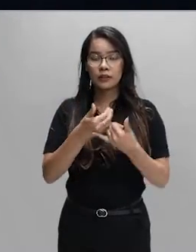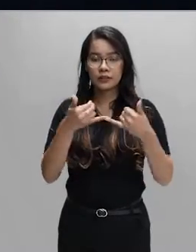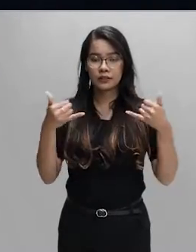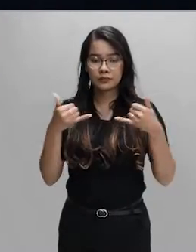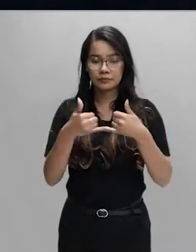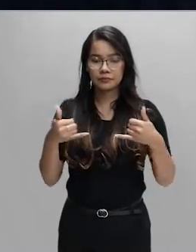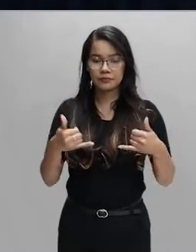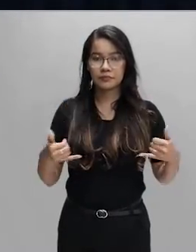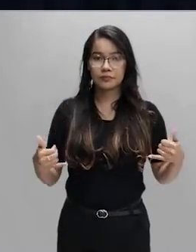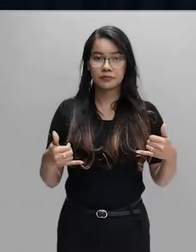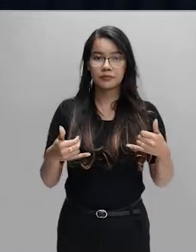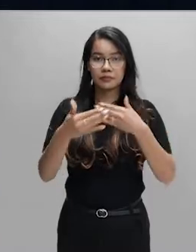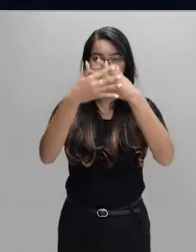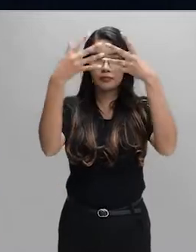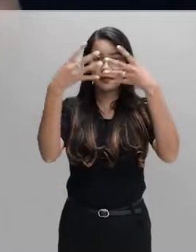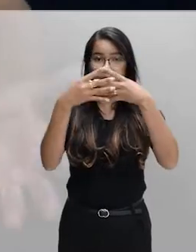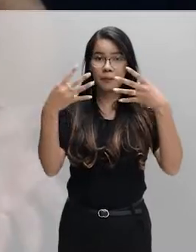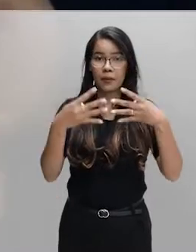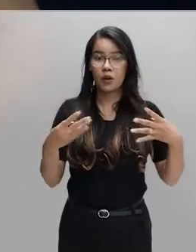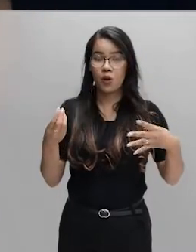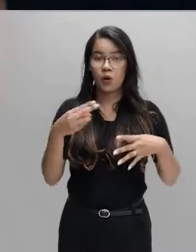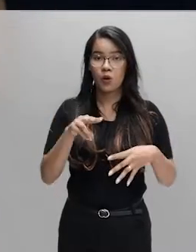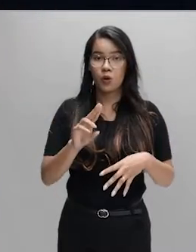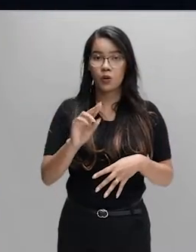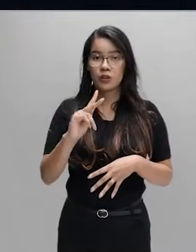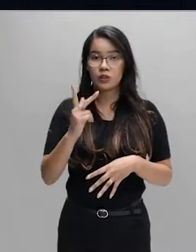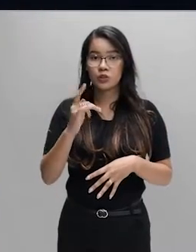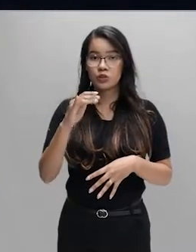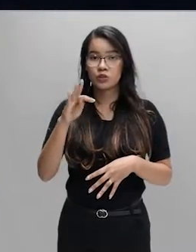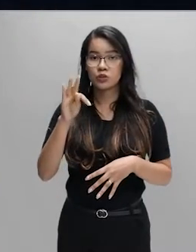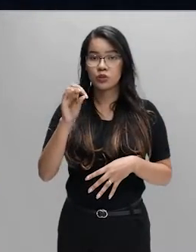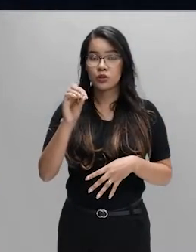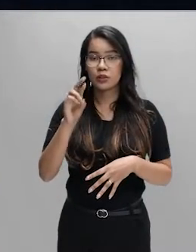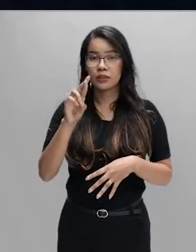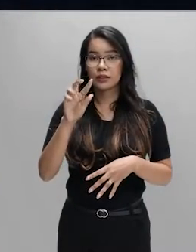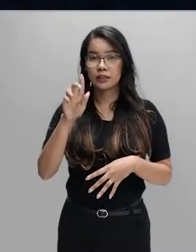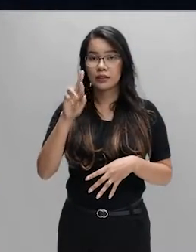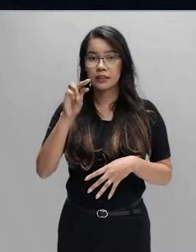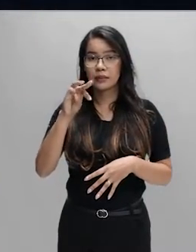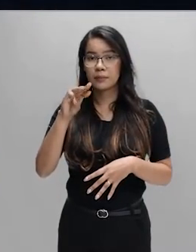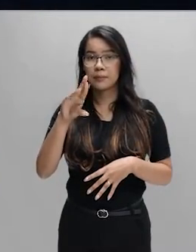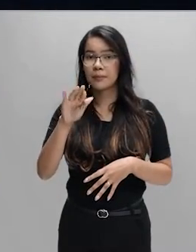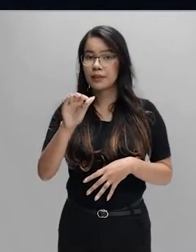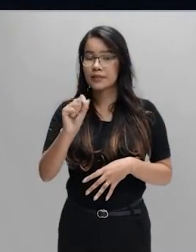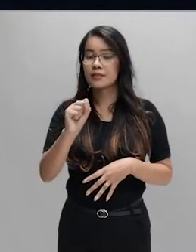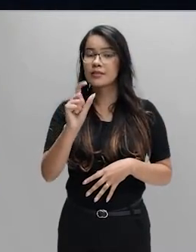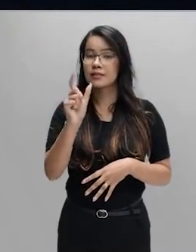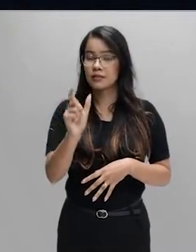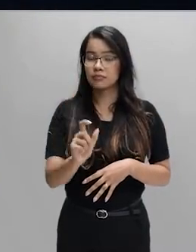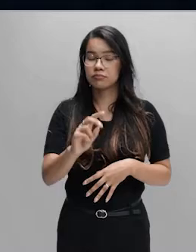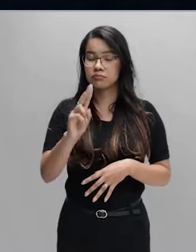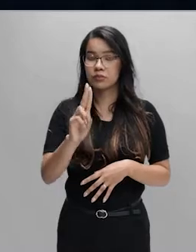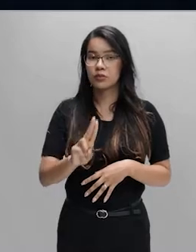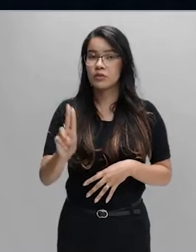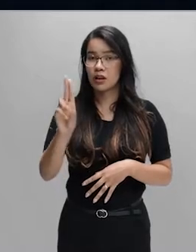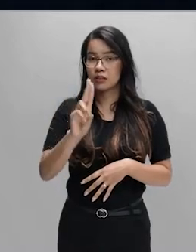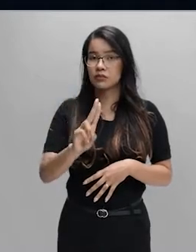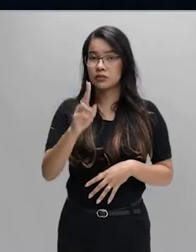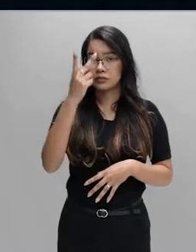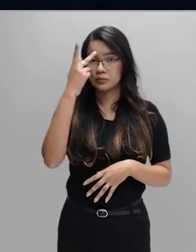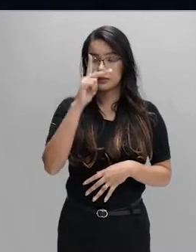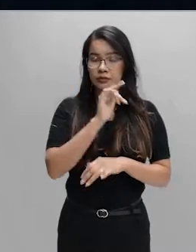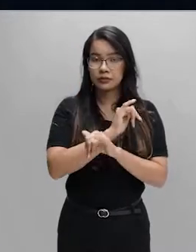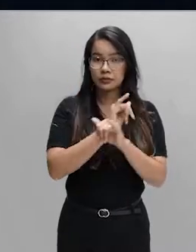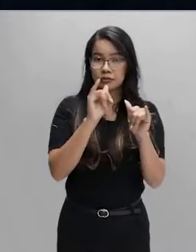instrumento, tabelas, histogramas, tá? São instrumentos que a estatística usa para poder